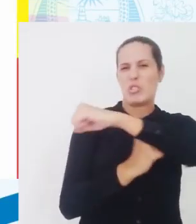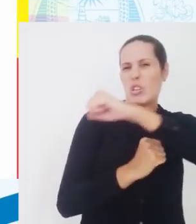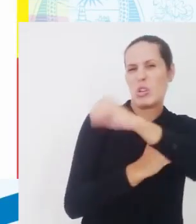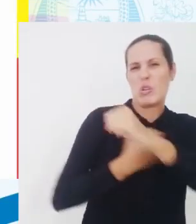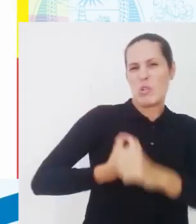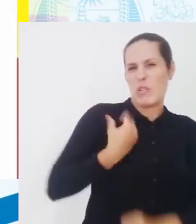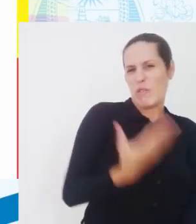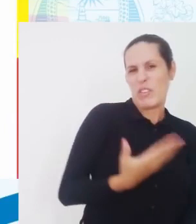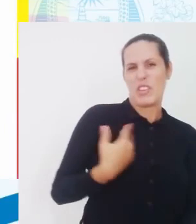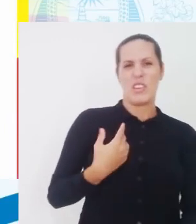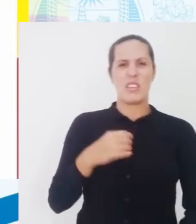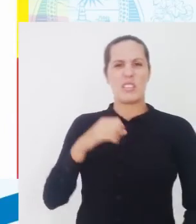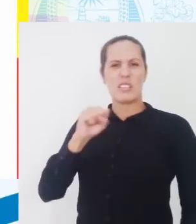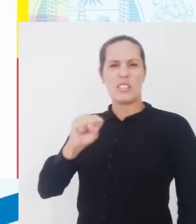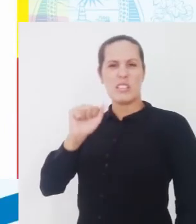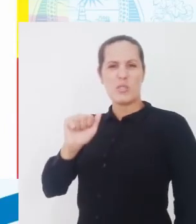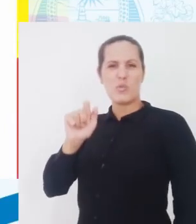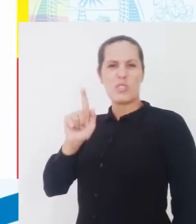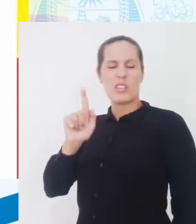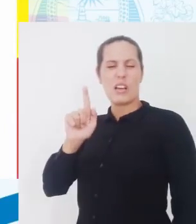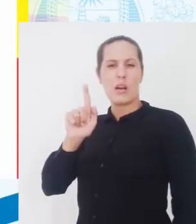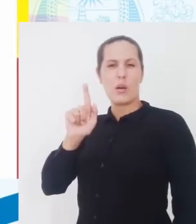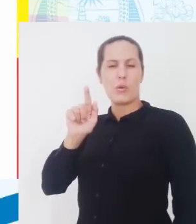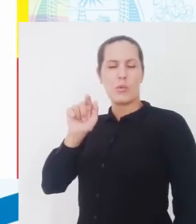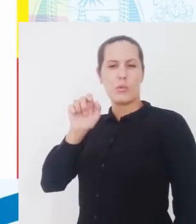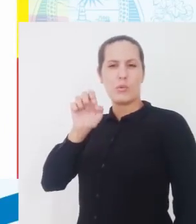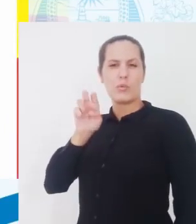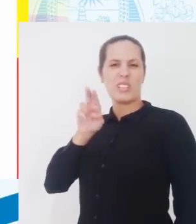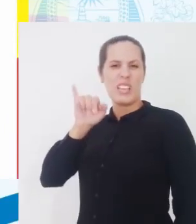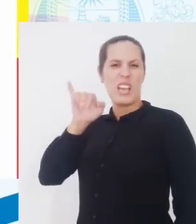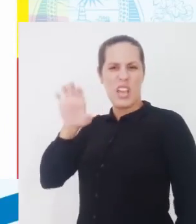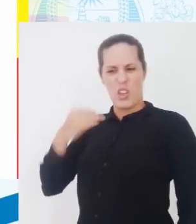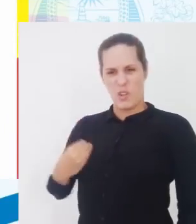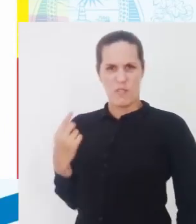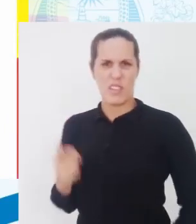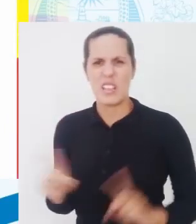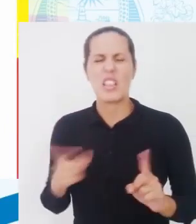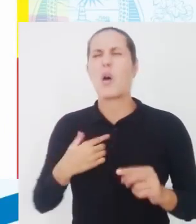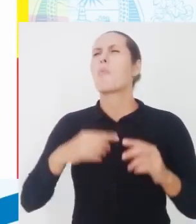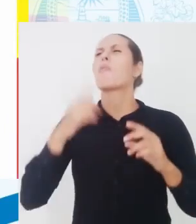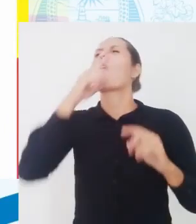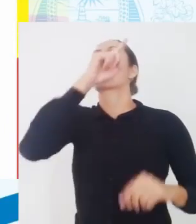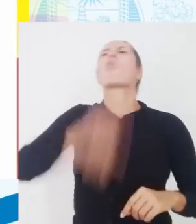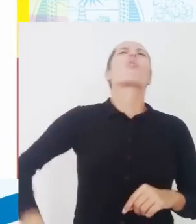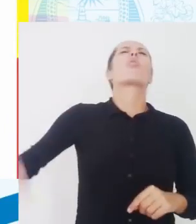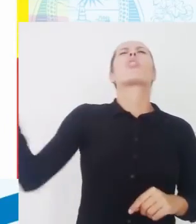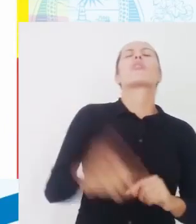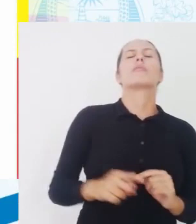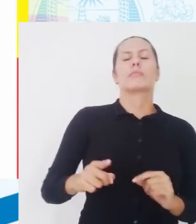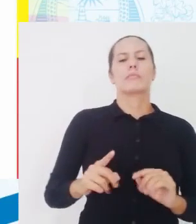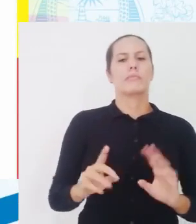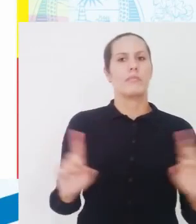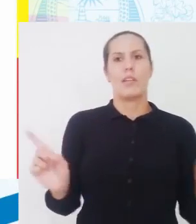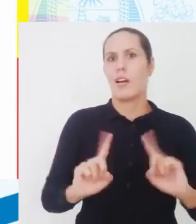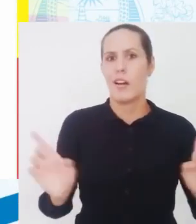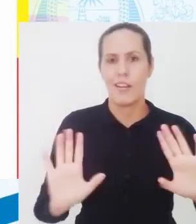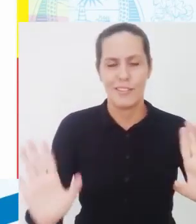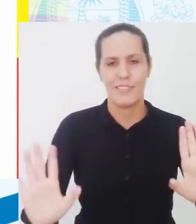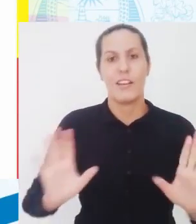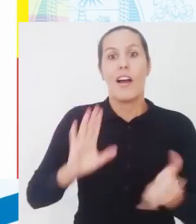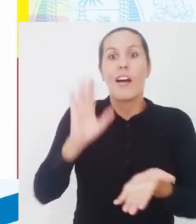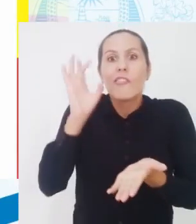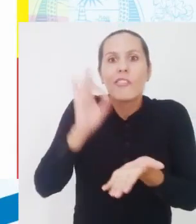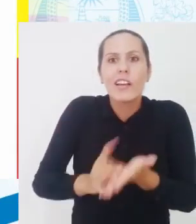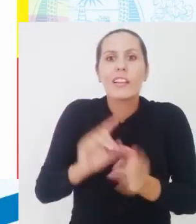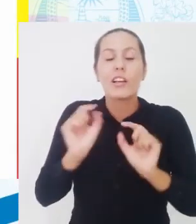com a criação da mascote. O Gabriel é torcedor ferrenho do Náutico, isso eu garanto para